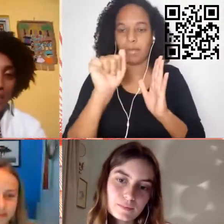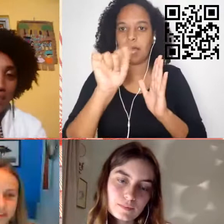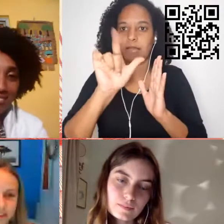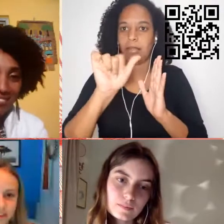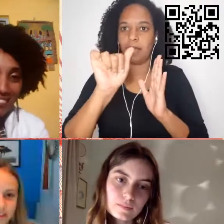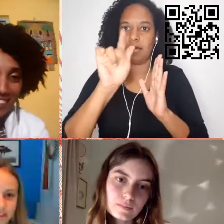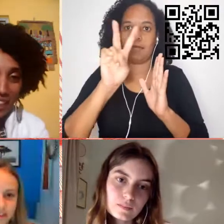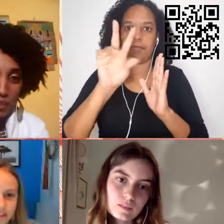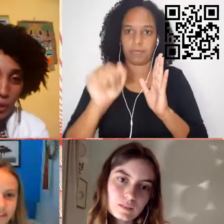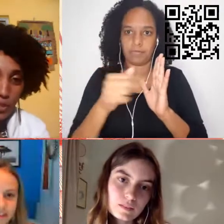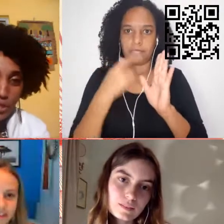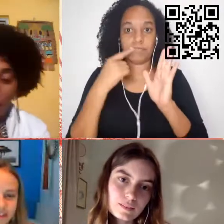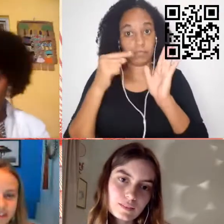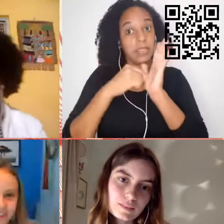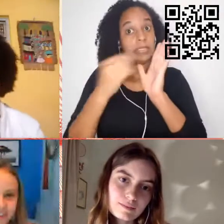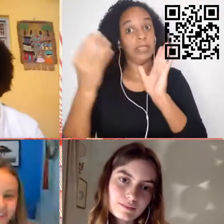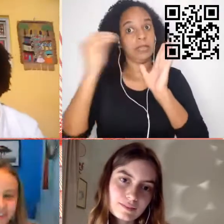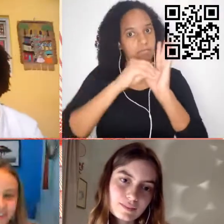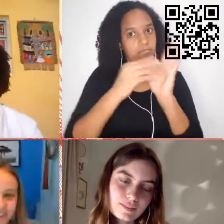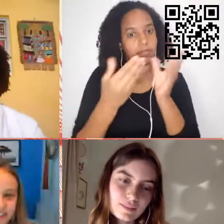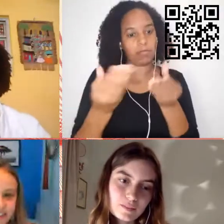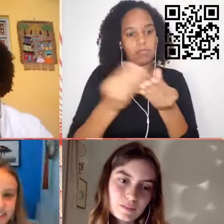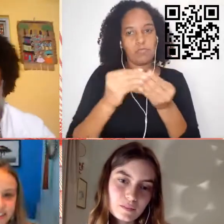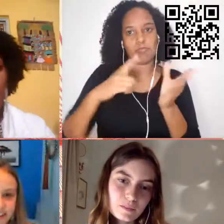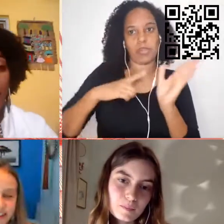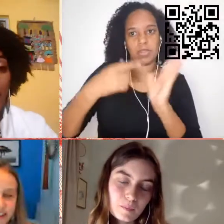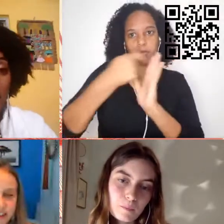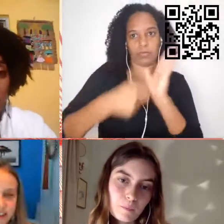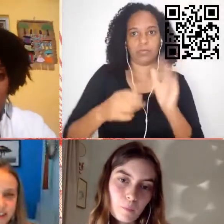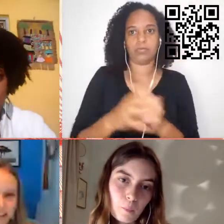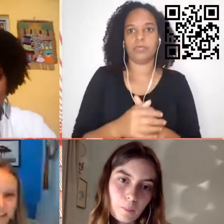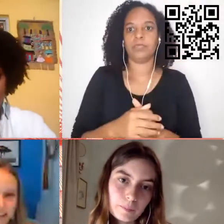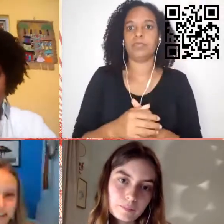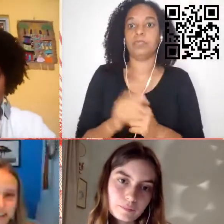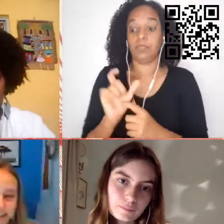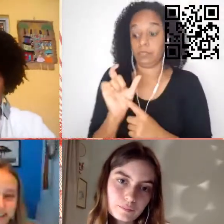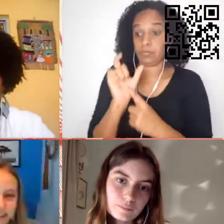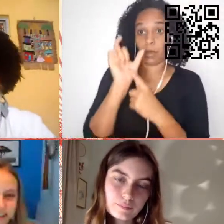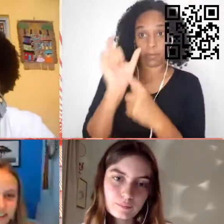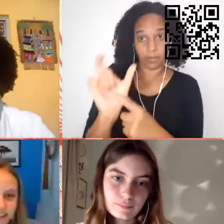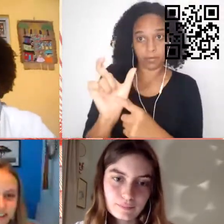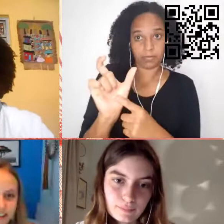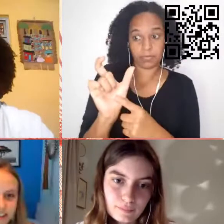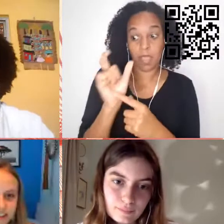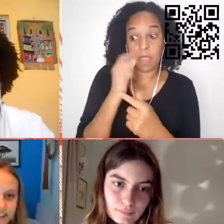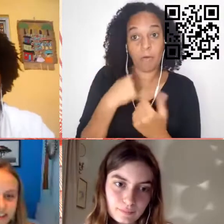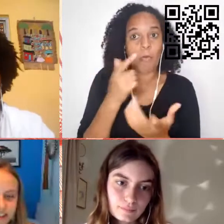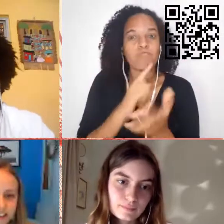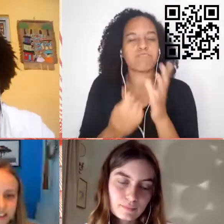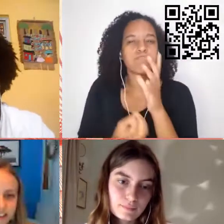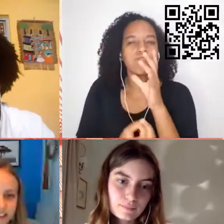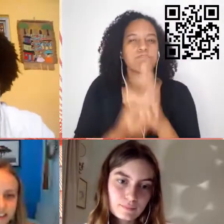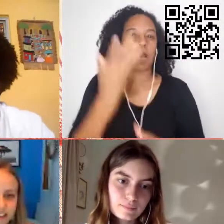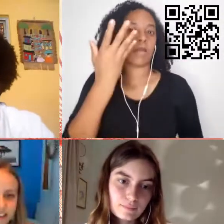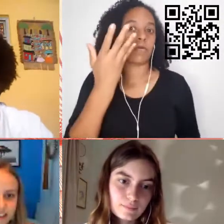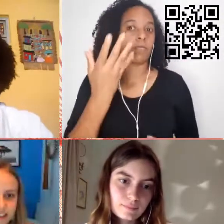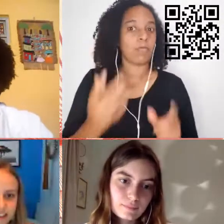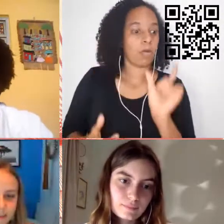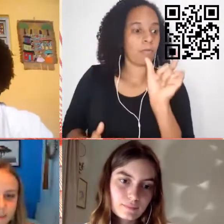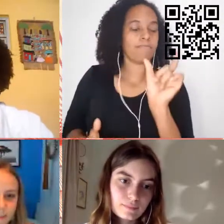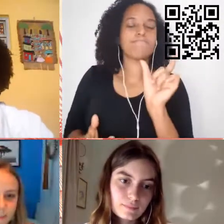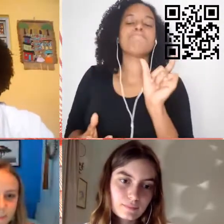Que está nessa antologia. Com a palavra, crio. Com a palavra,